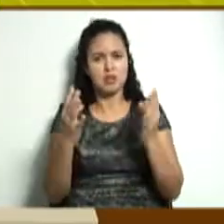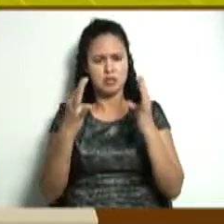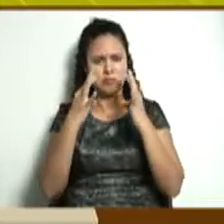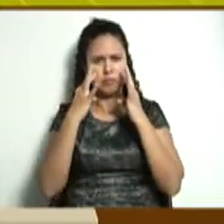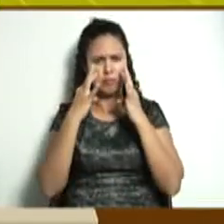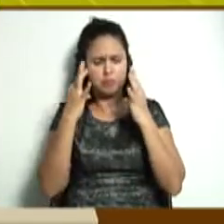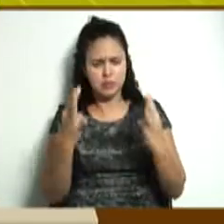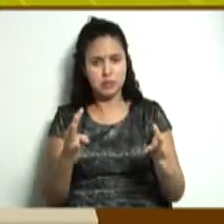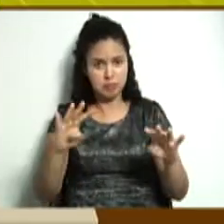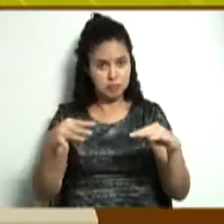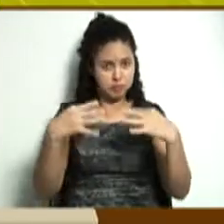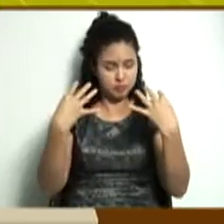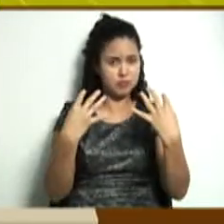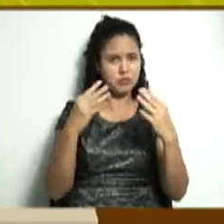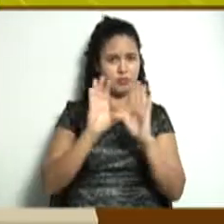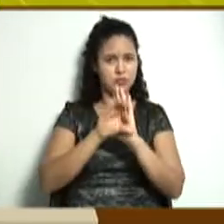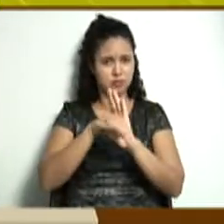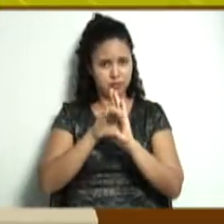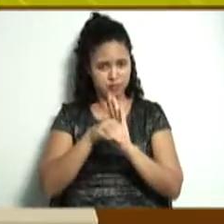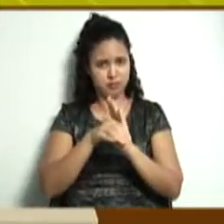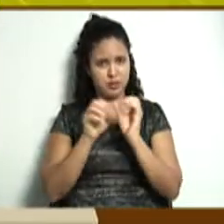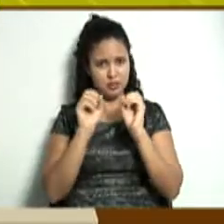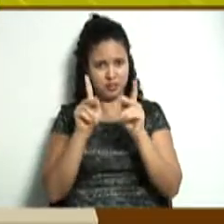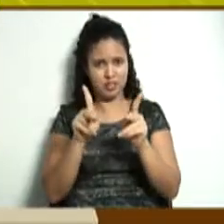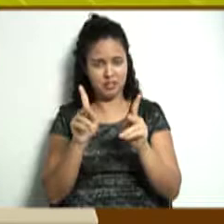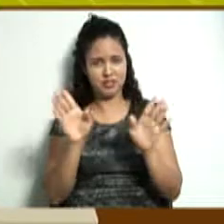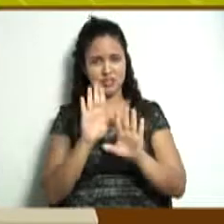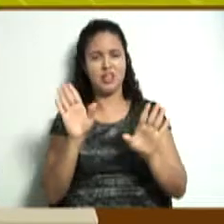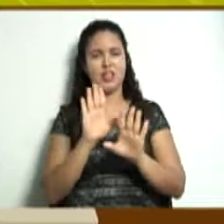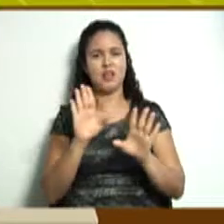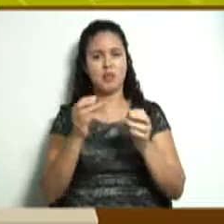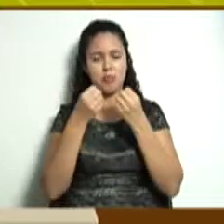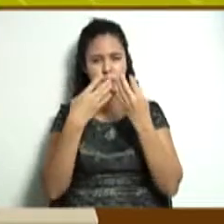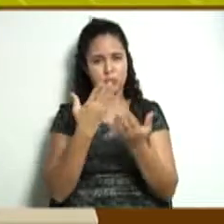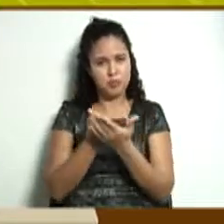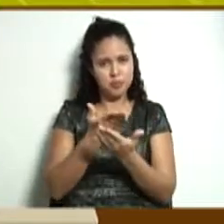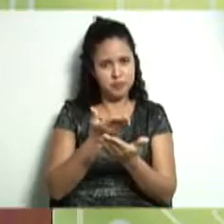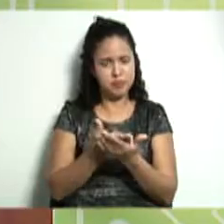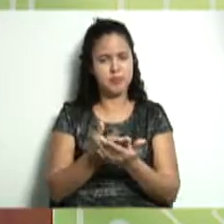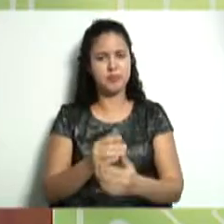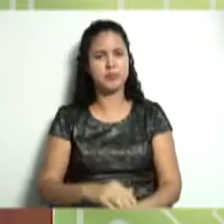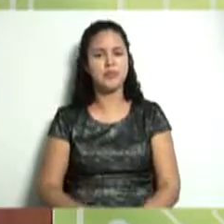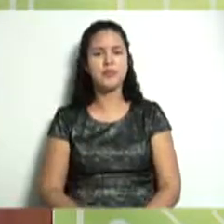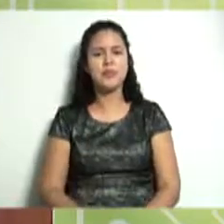se dediquem ao máximo no conteúdo, hein? Tchau e boa aula!